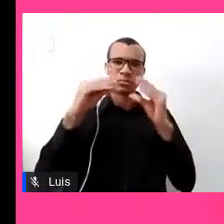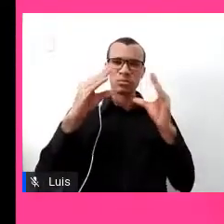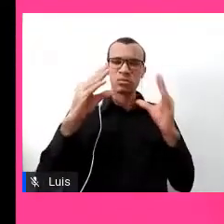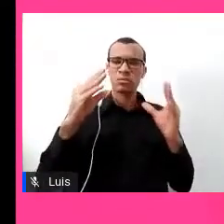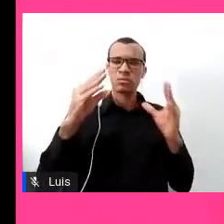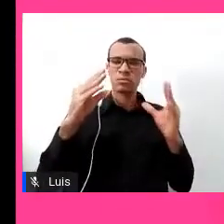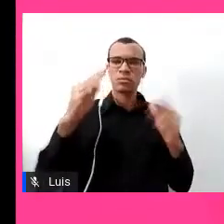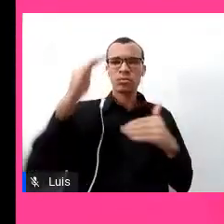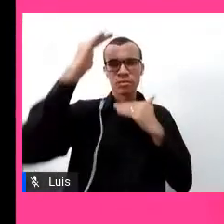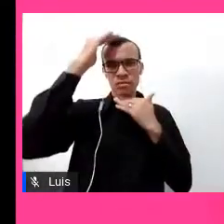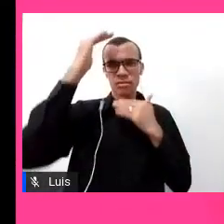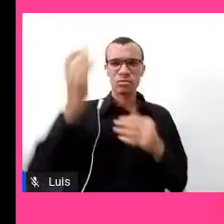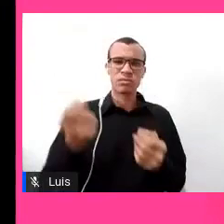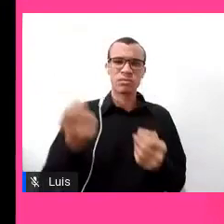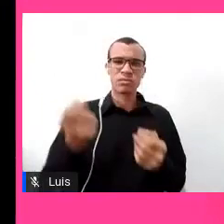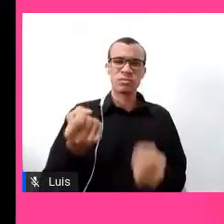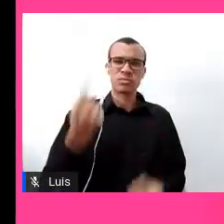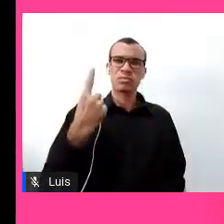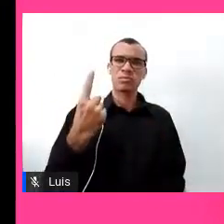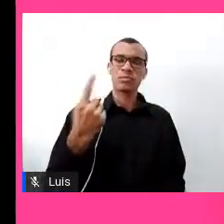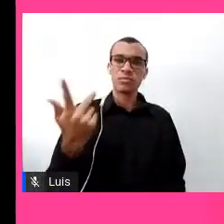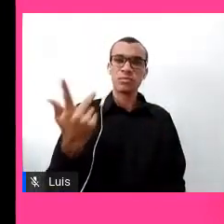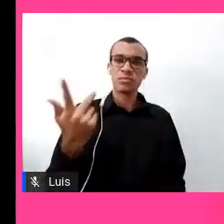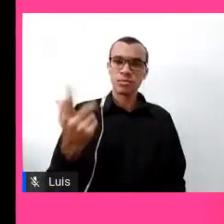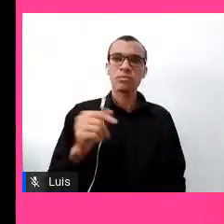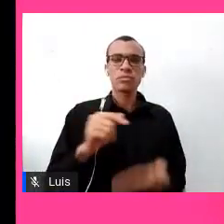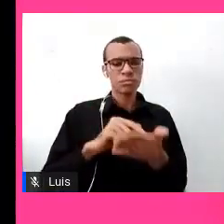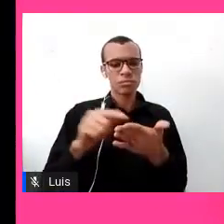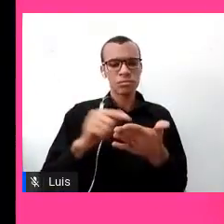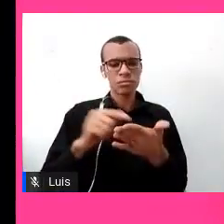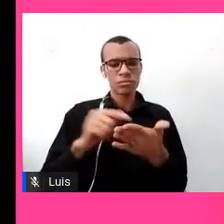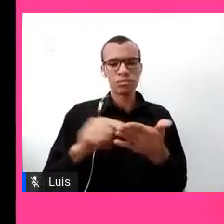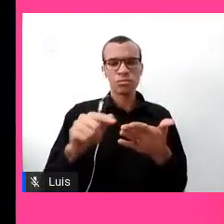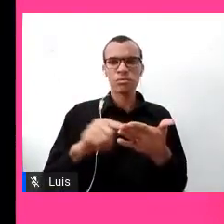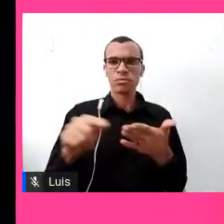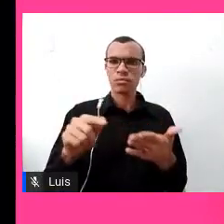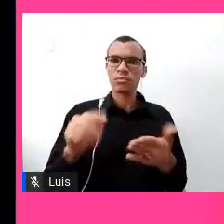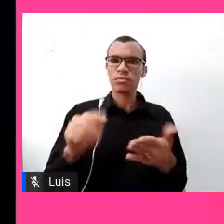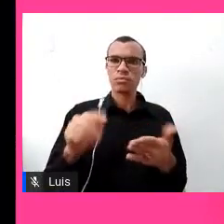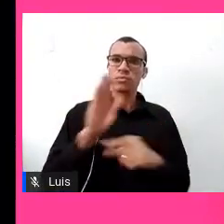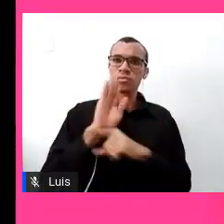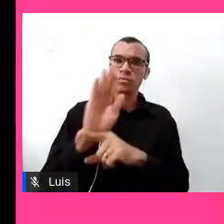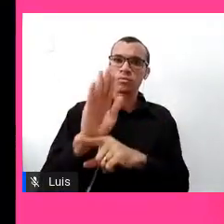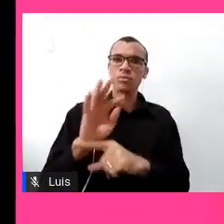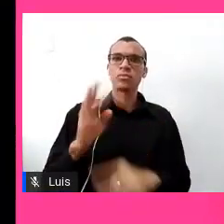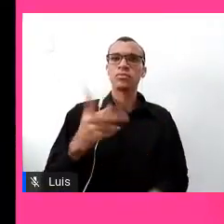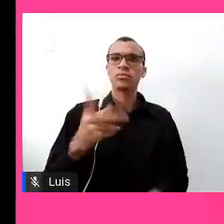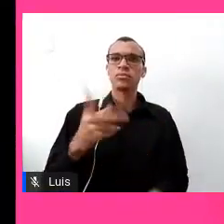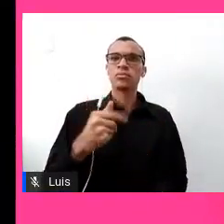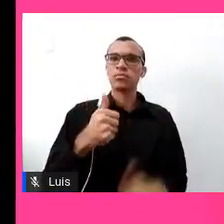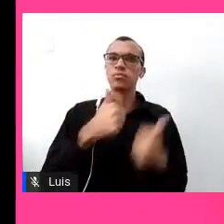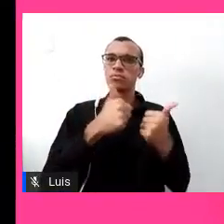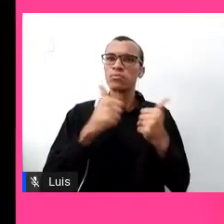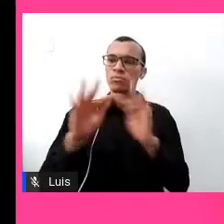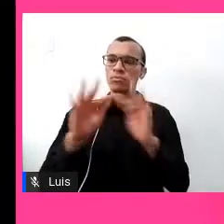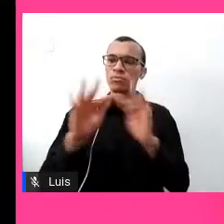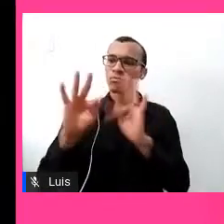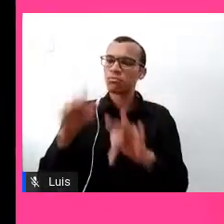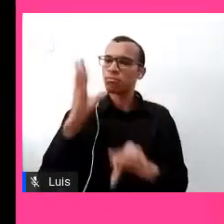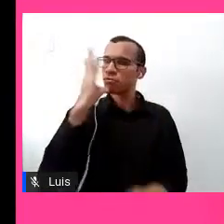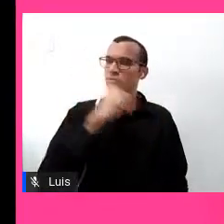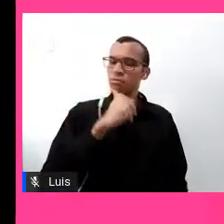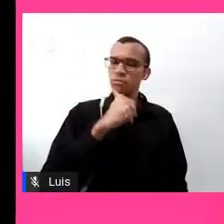estranho. Então, tracejar a linha ajuda na qualidade final do objeto,